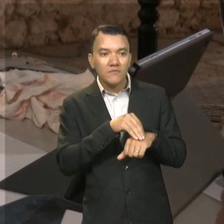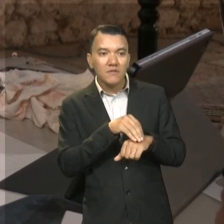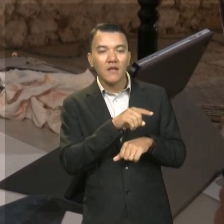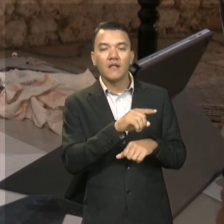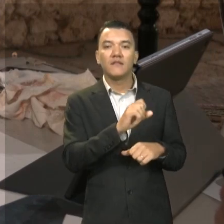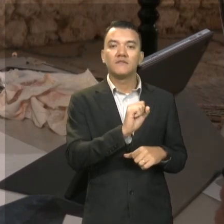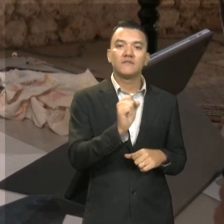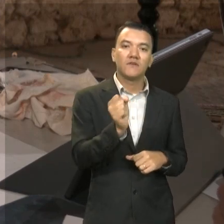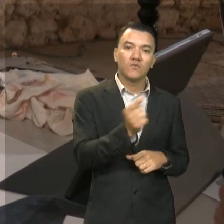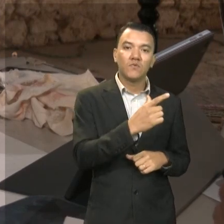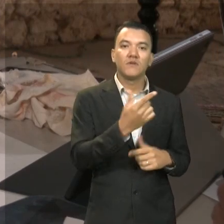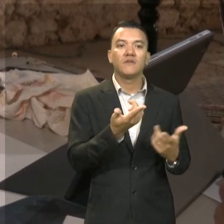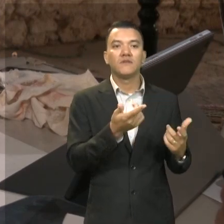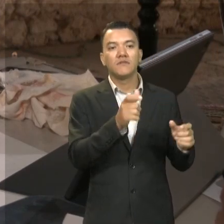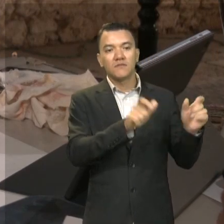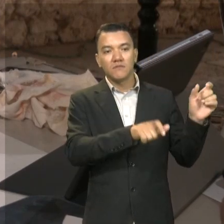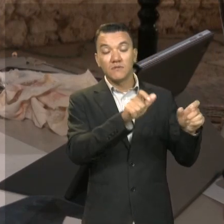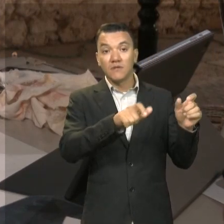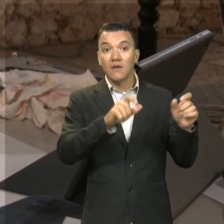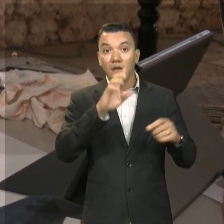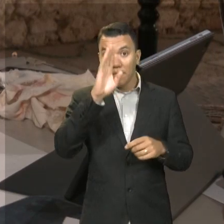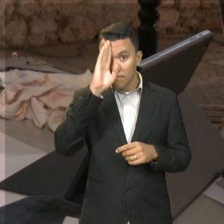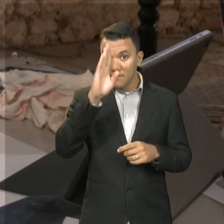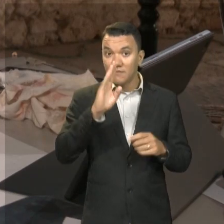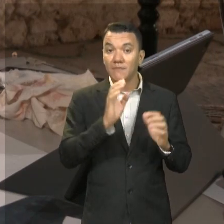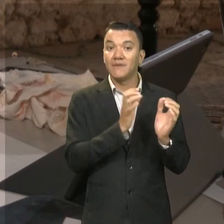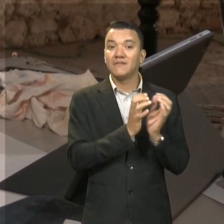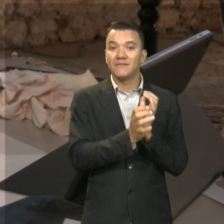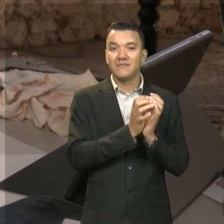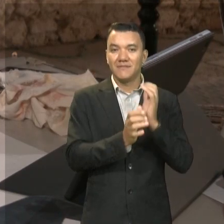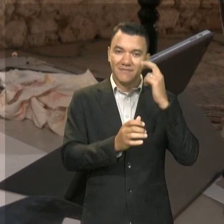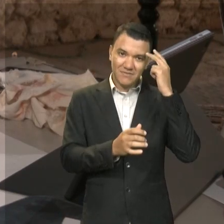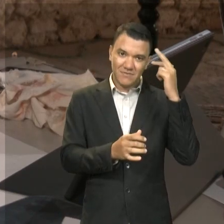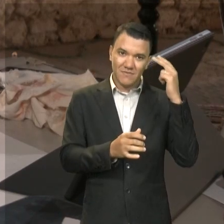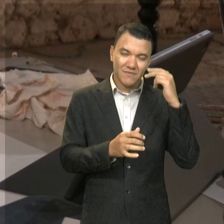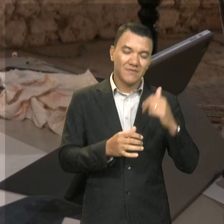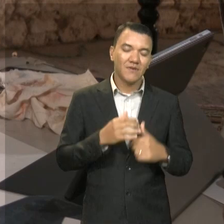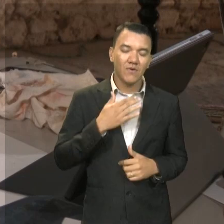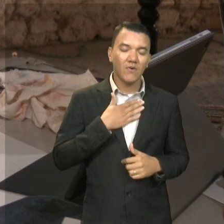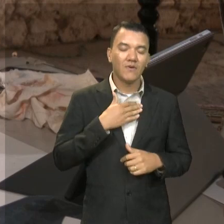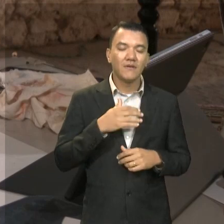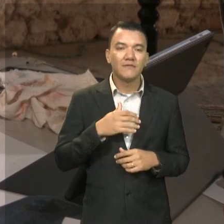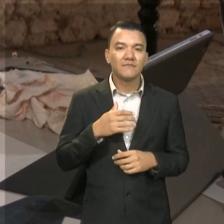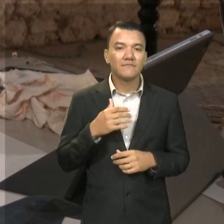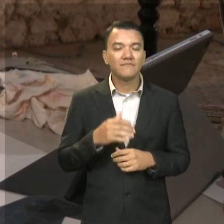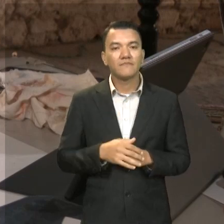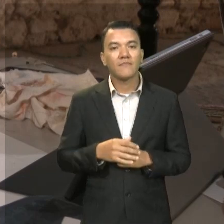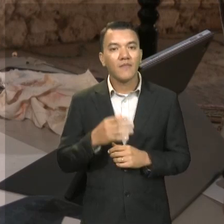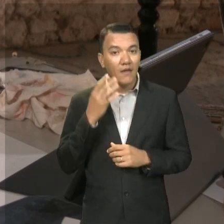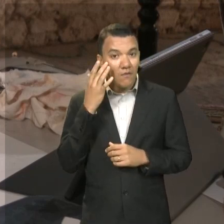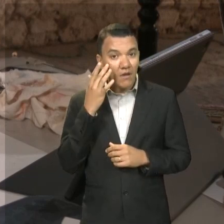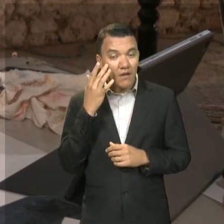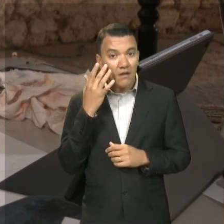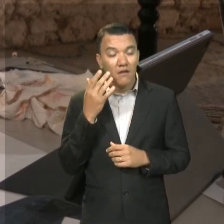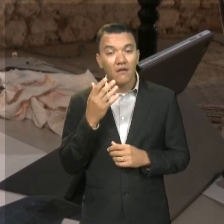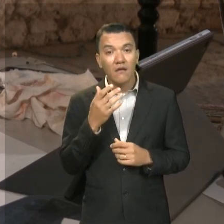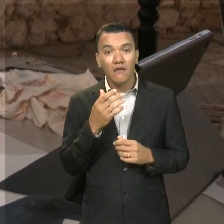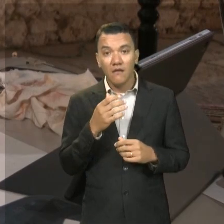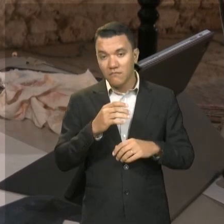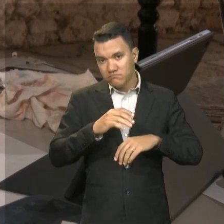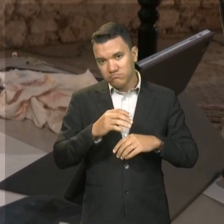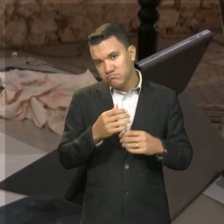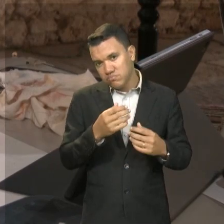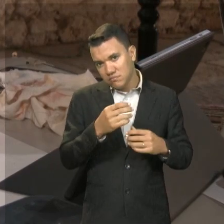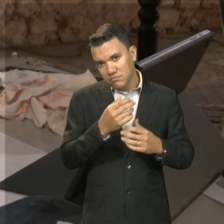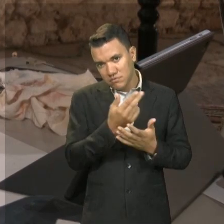as pessoas que vivem aqui, principalmente no Centro Histórico, que eu acho que É uma forma de desenhar e também de